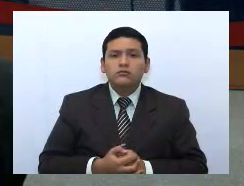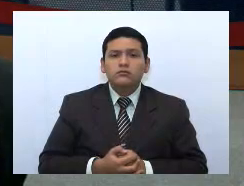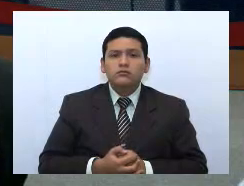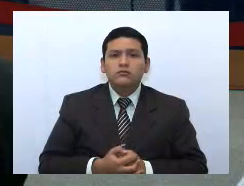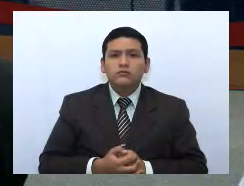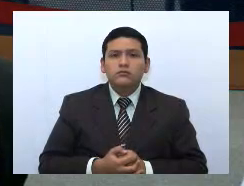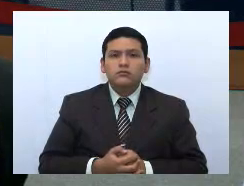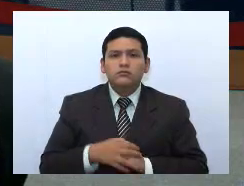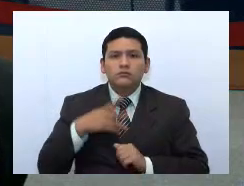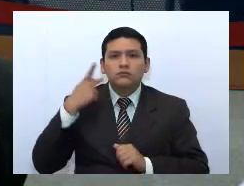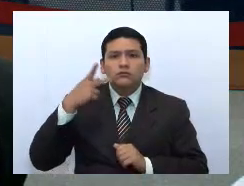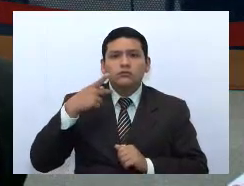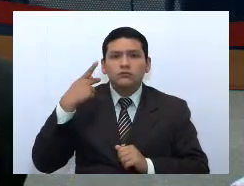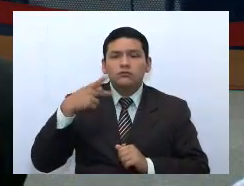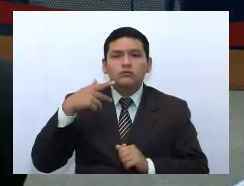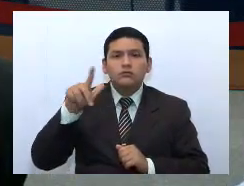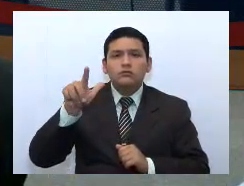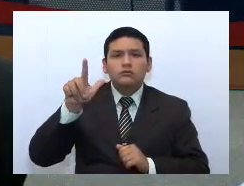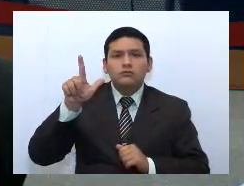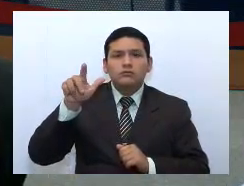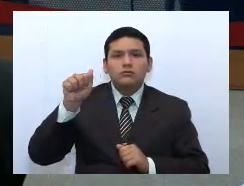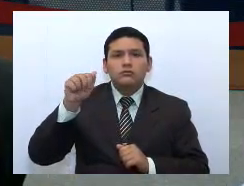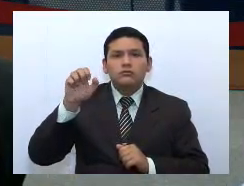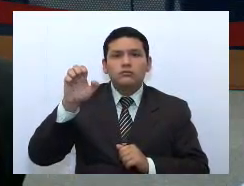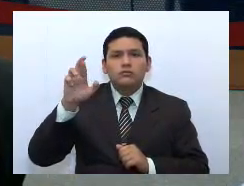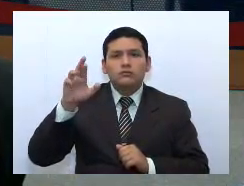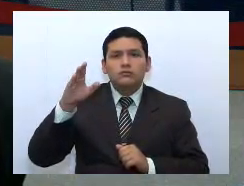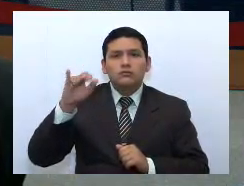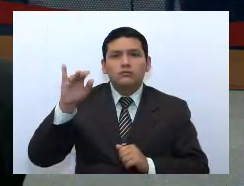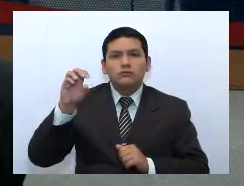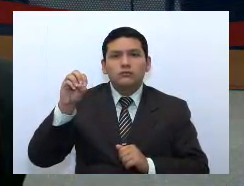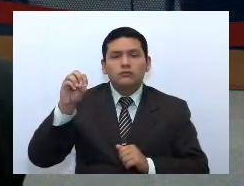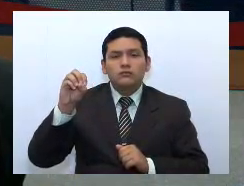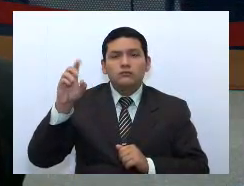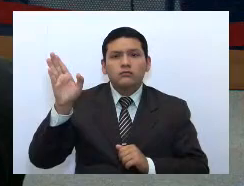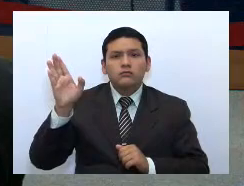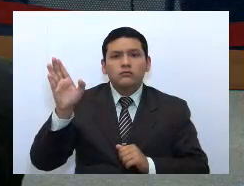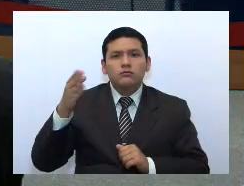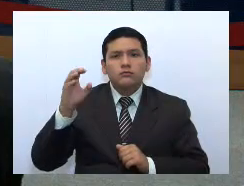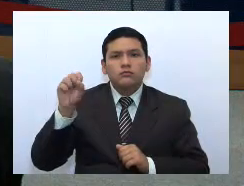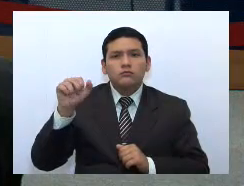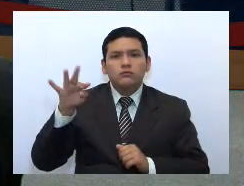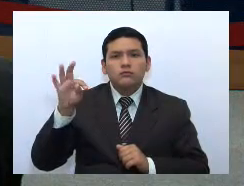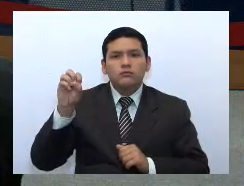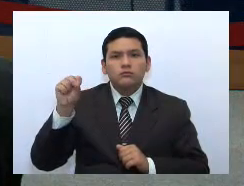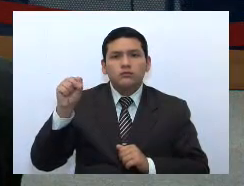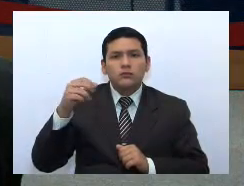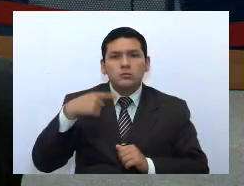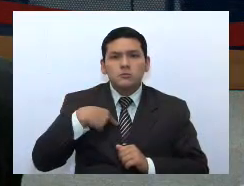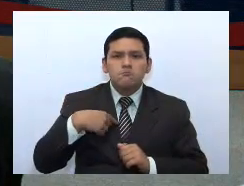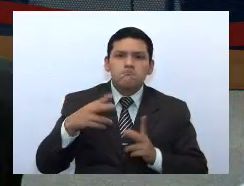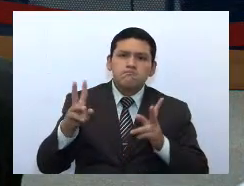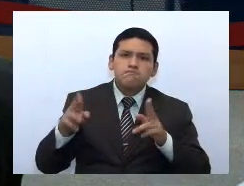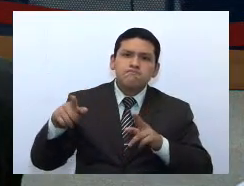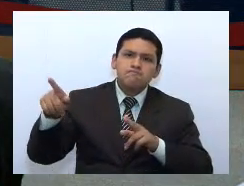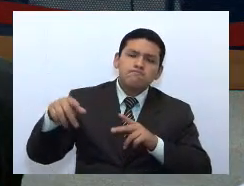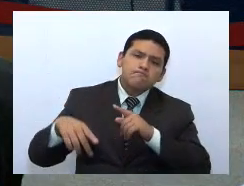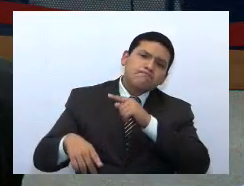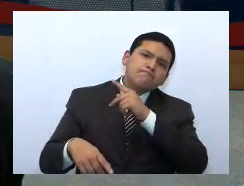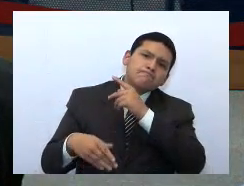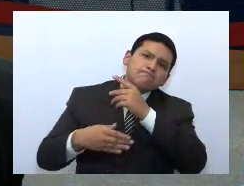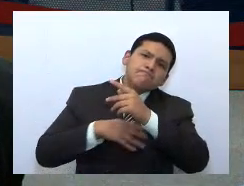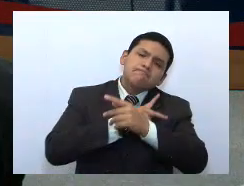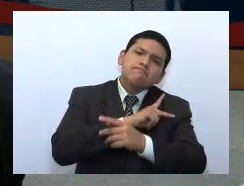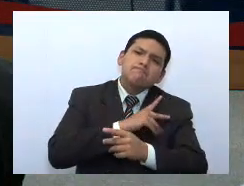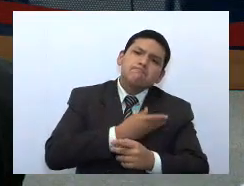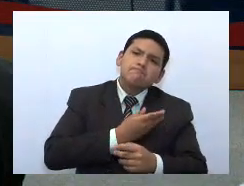Pela ordem, vereador Lércio Santos. Eu, da mesma forma, compartilho dos demais colegas. Eu penso que as metas, em todos